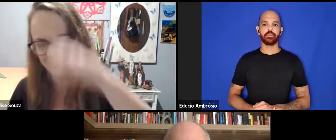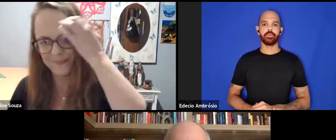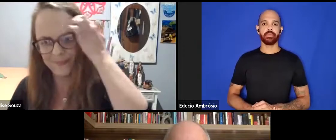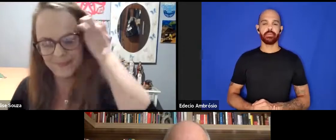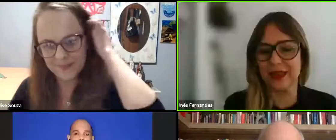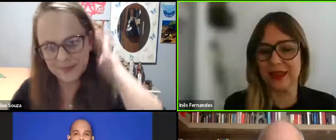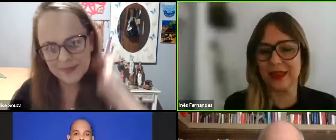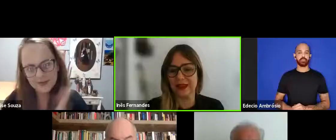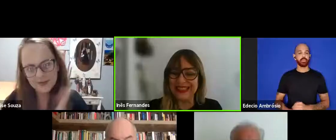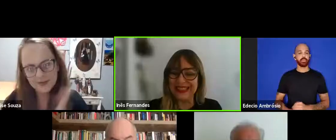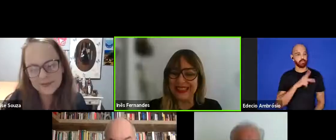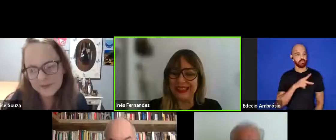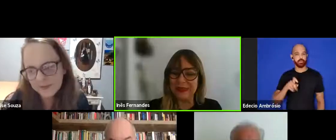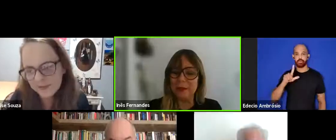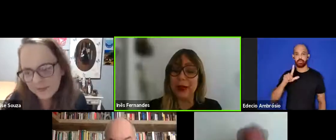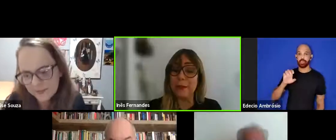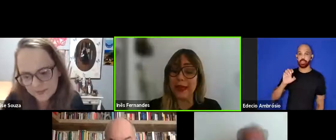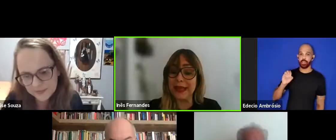Professor Léo,